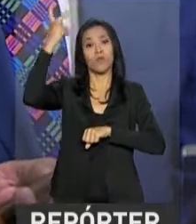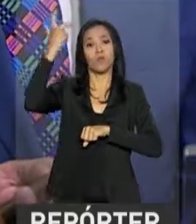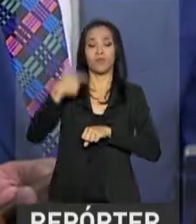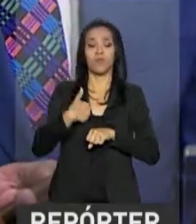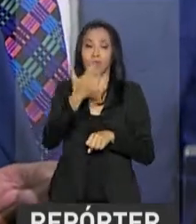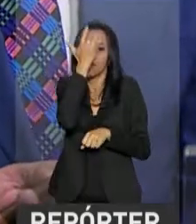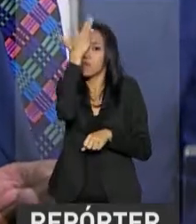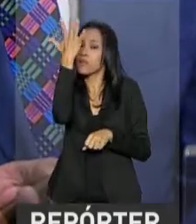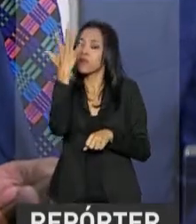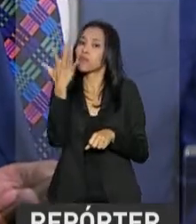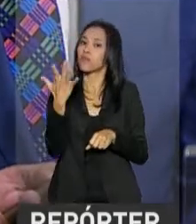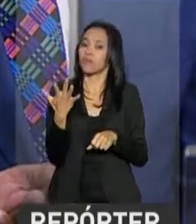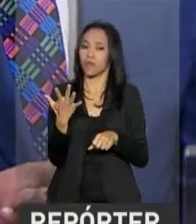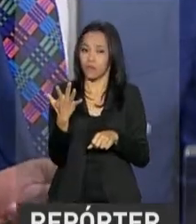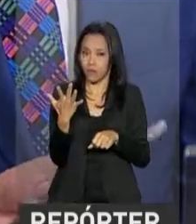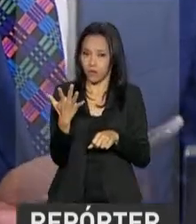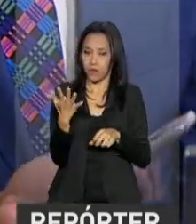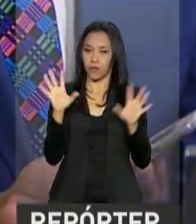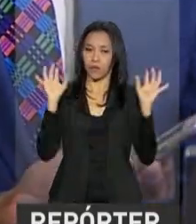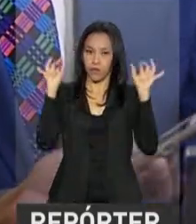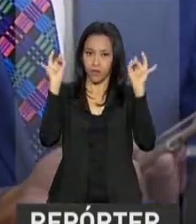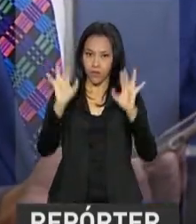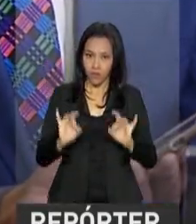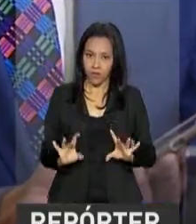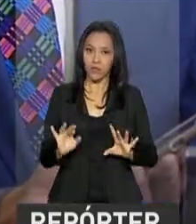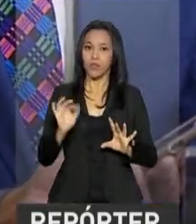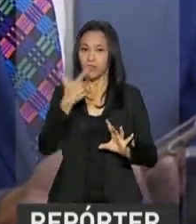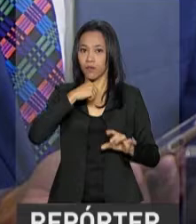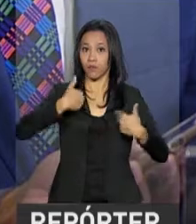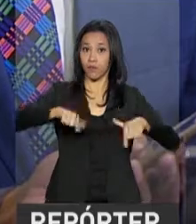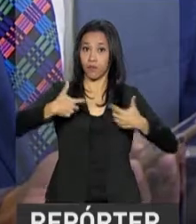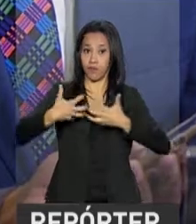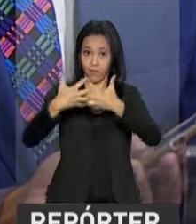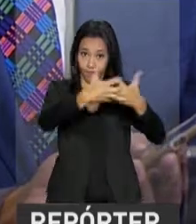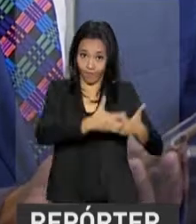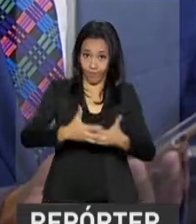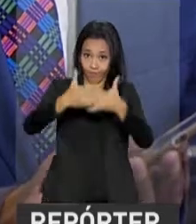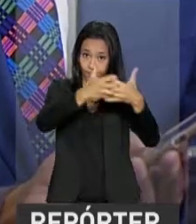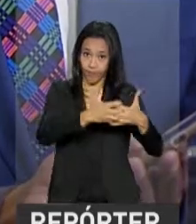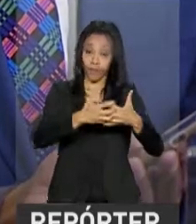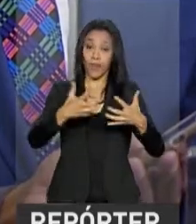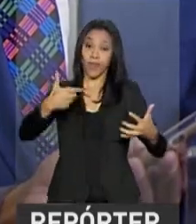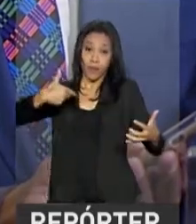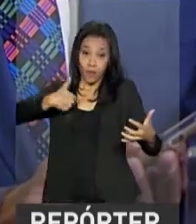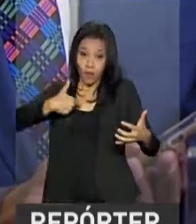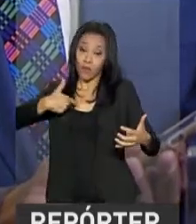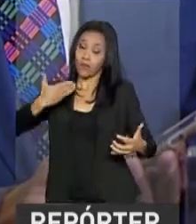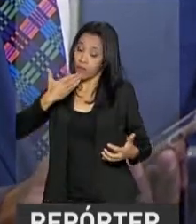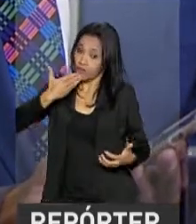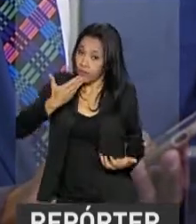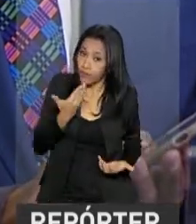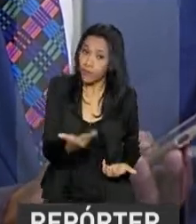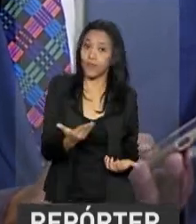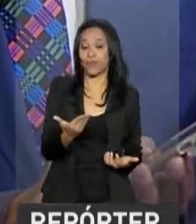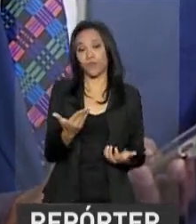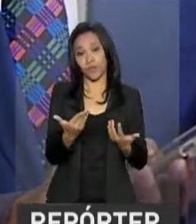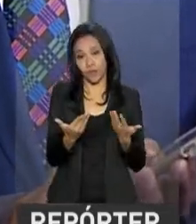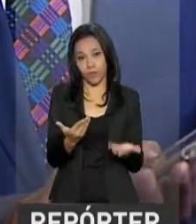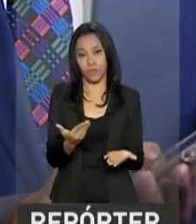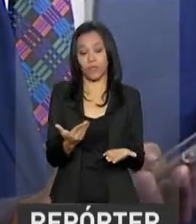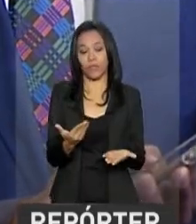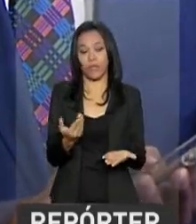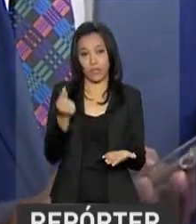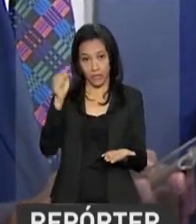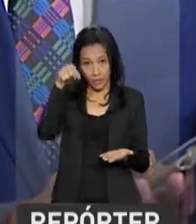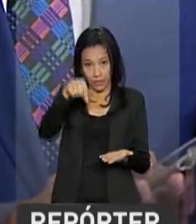vida especialmente dos caminhoneiros eu até estou solicitando e pedir que nesta